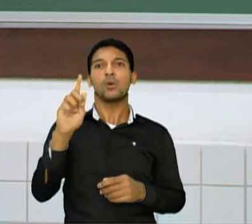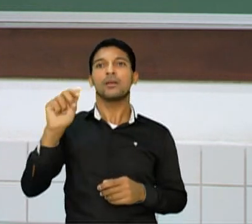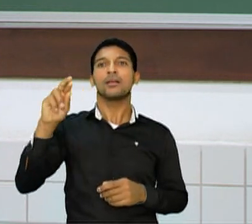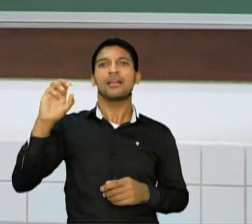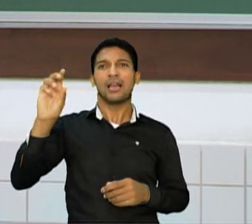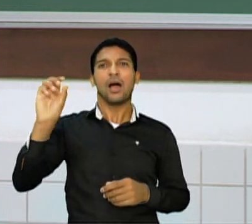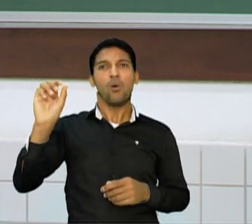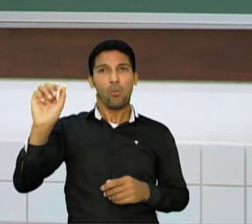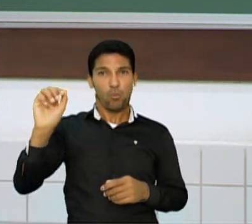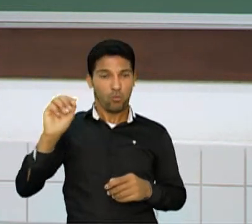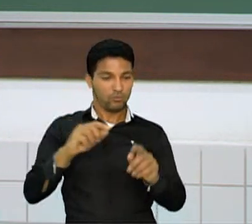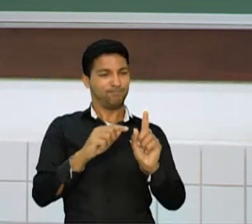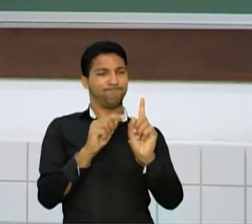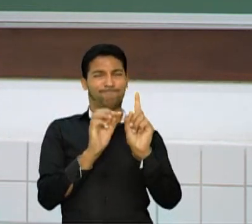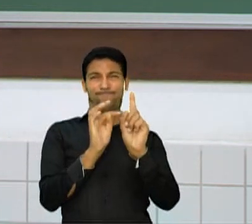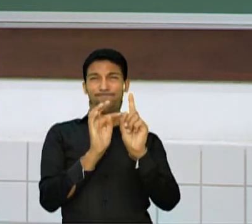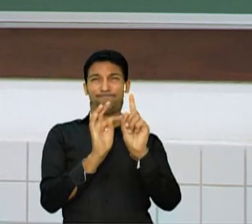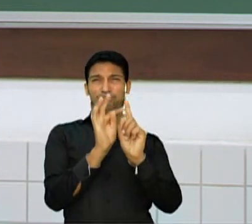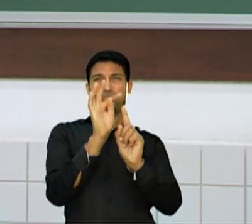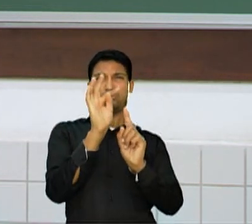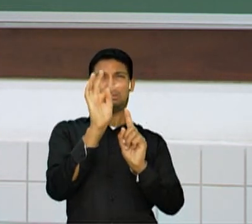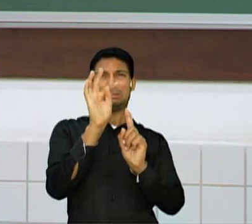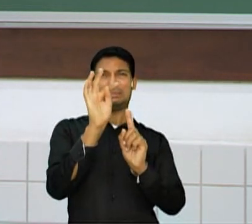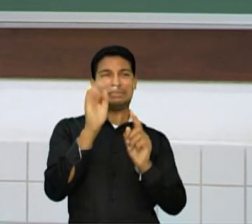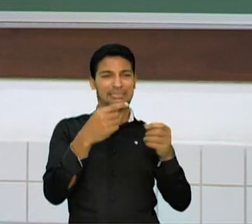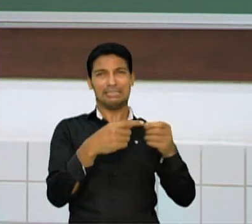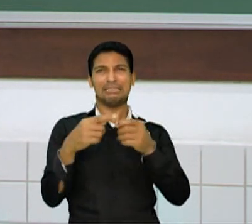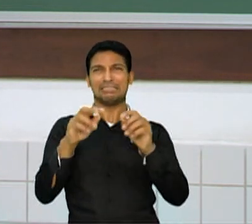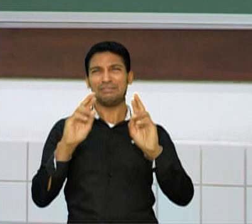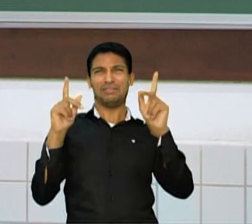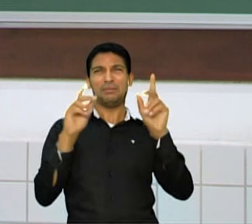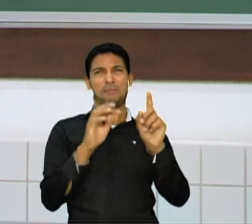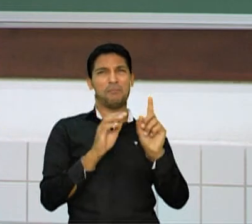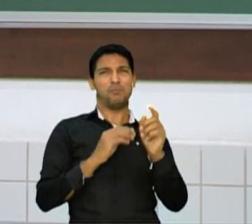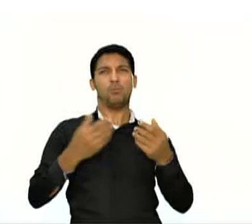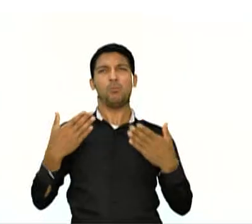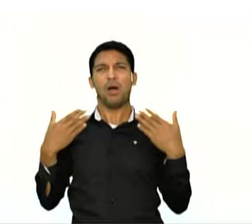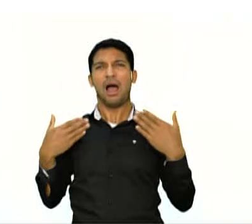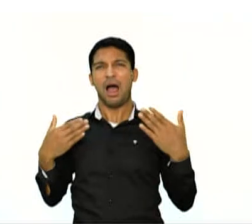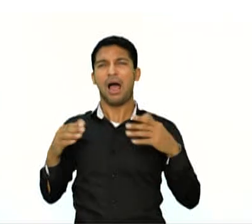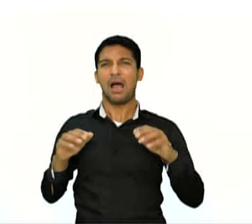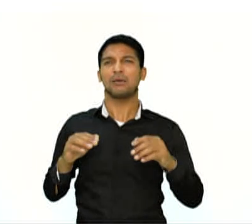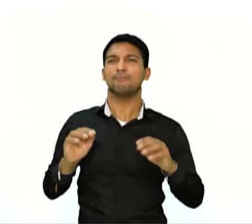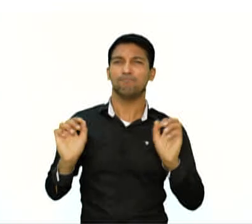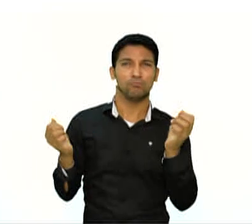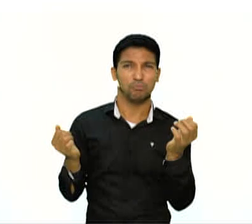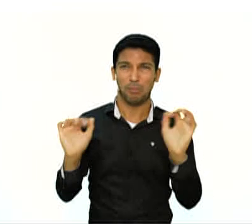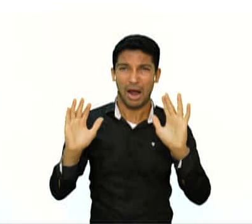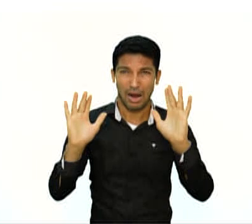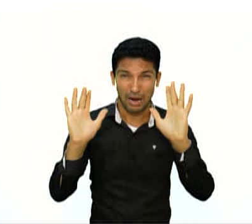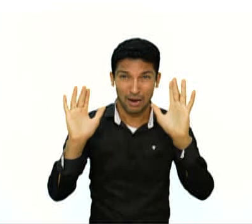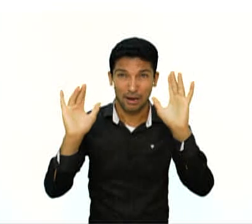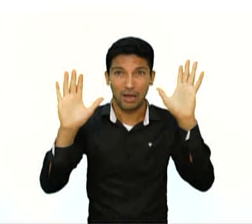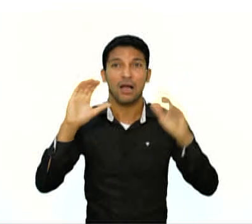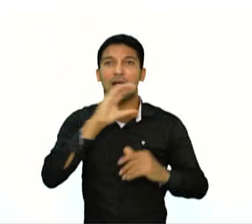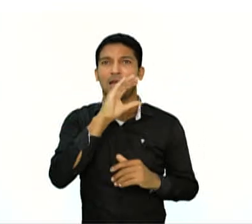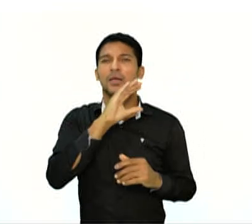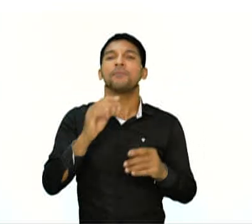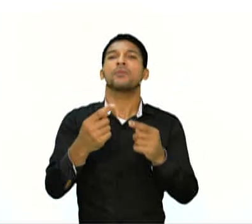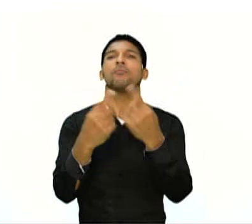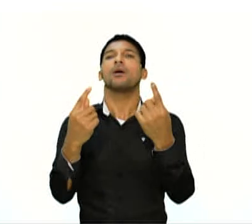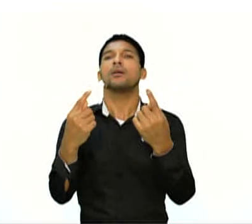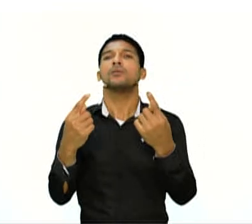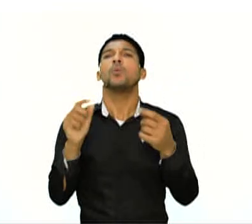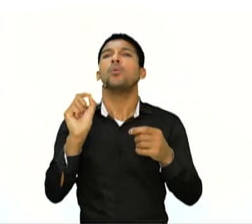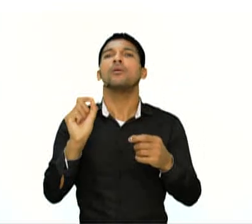dias percebidos. Mas, dentro da nossa atividade, qual é a resposta certa? Então, o que potencializa, o que maximiza